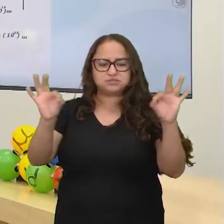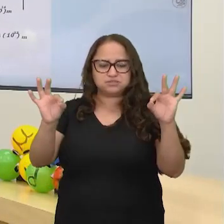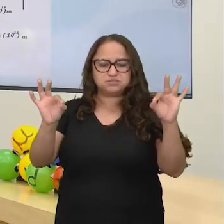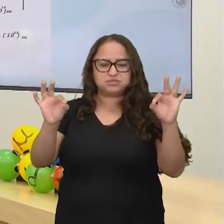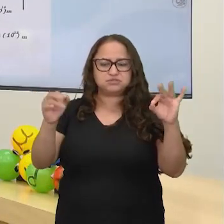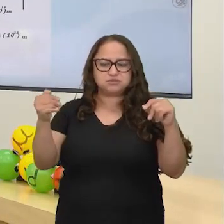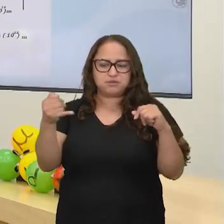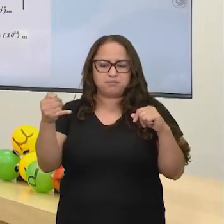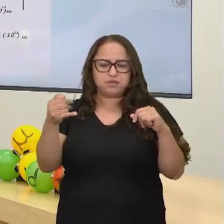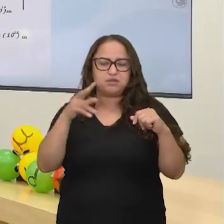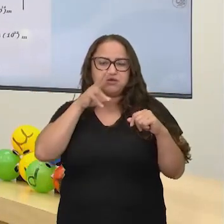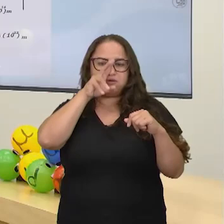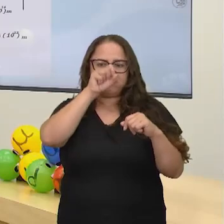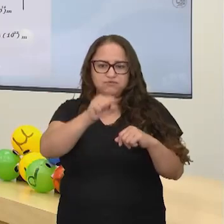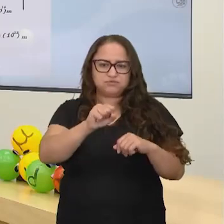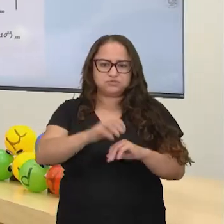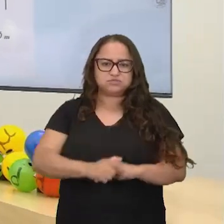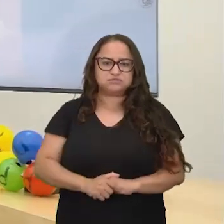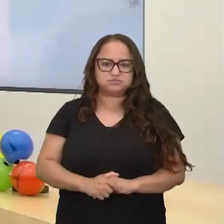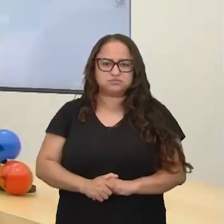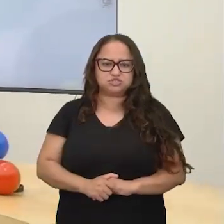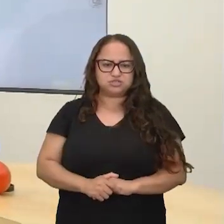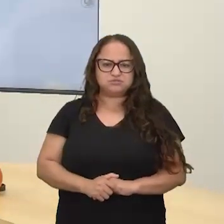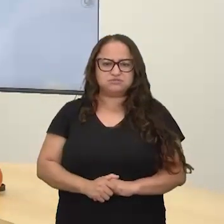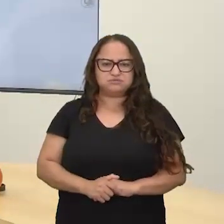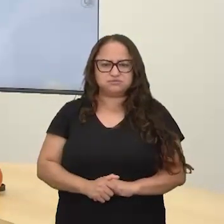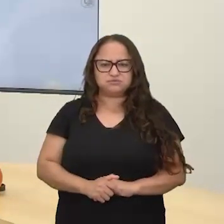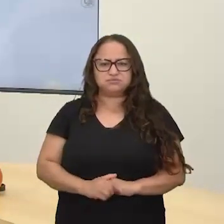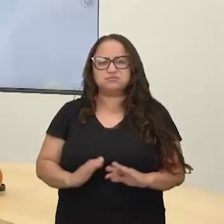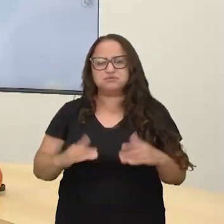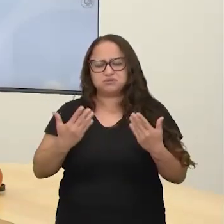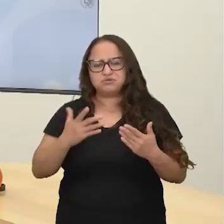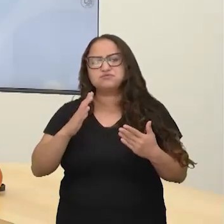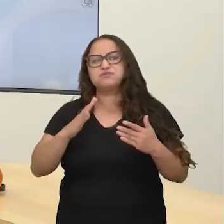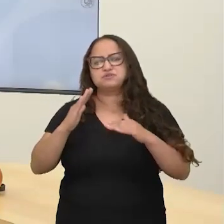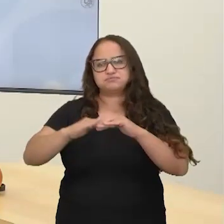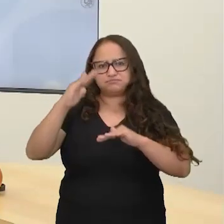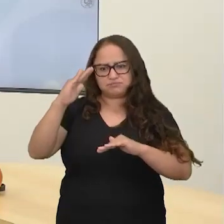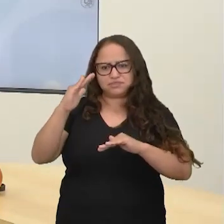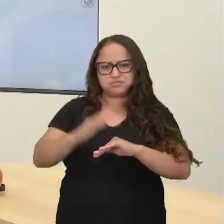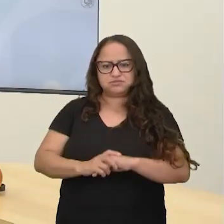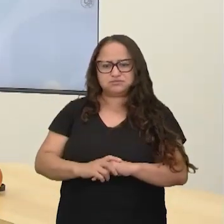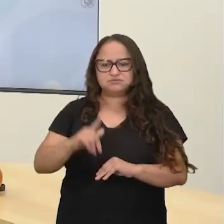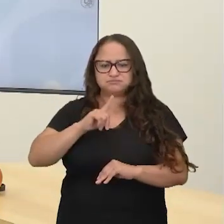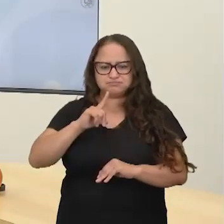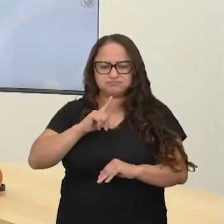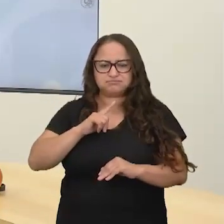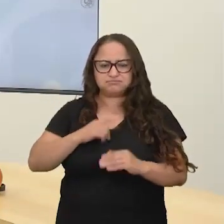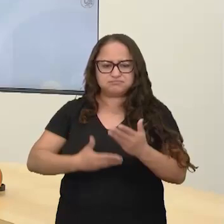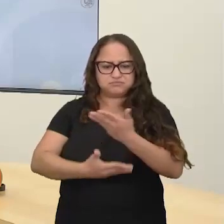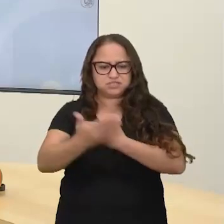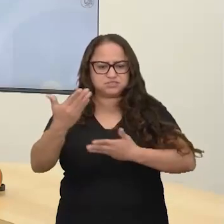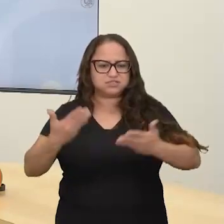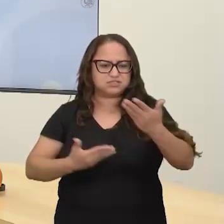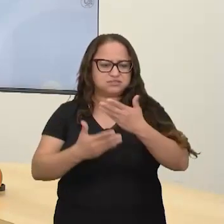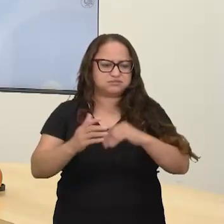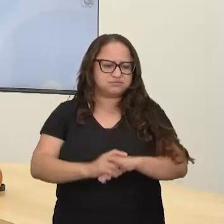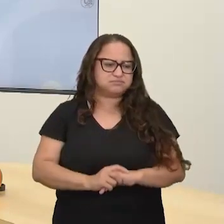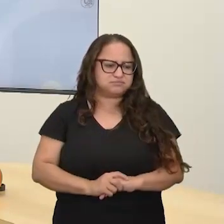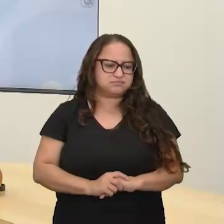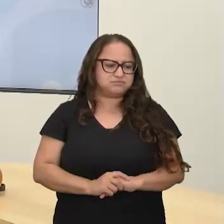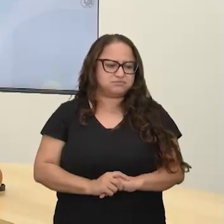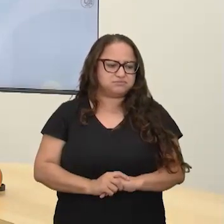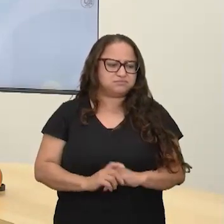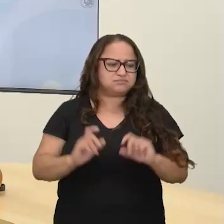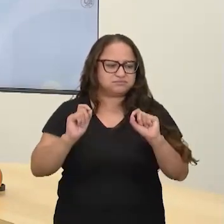a força. Agora, quanto mais próximo tiver, a força vai aumentando, né? Quanto mais próximo, maior a interação ali no caso. Aqui no caso é uma